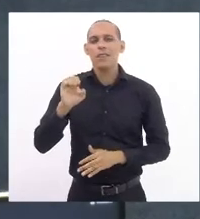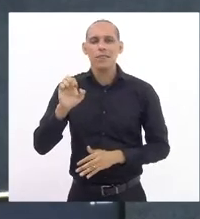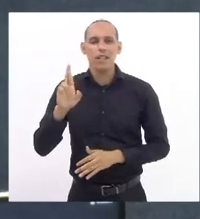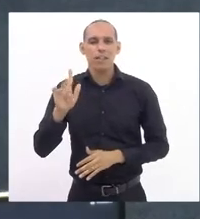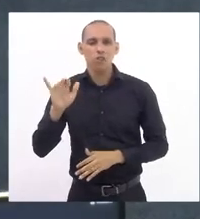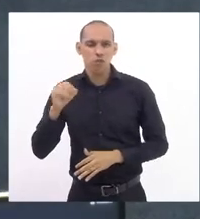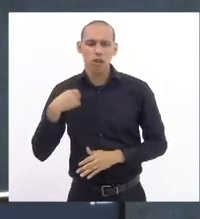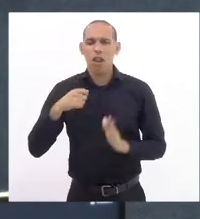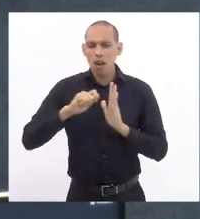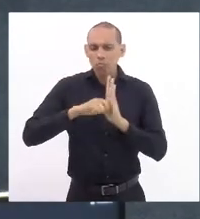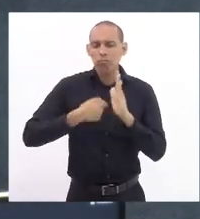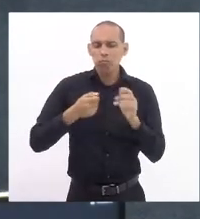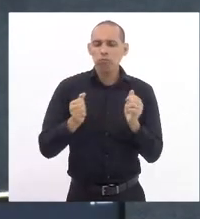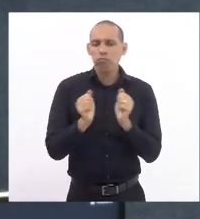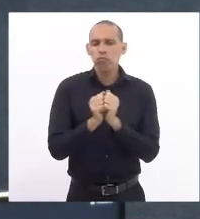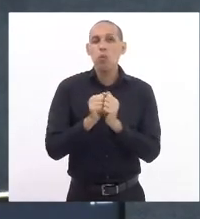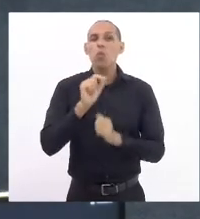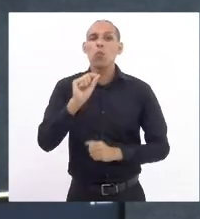dos coautores,